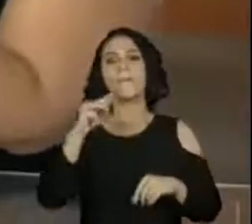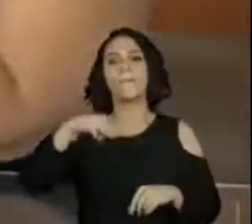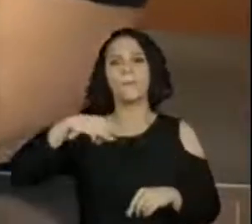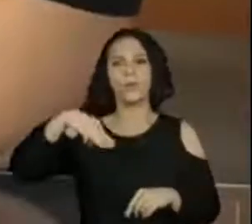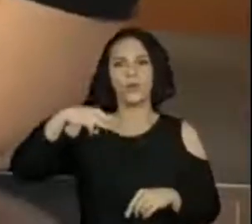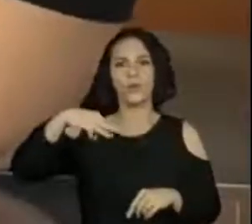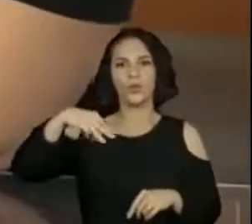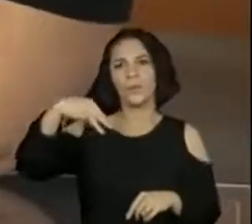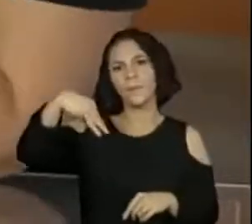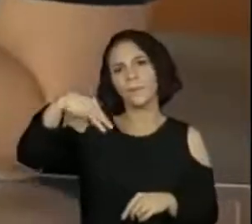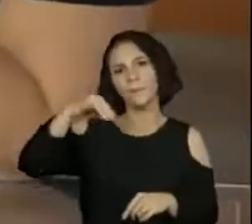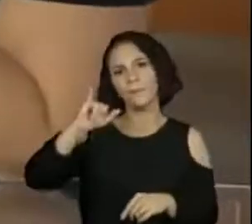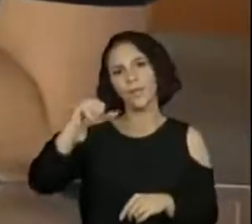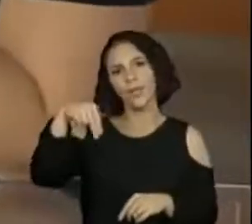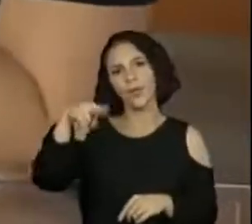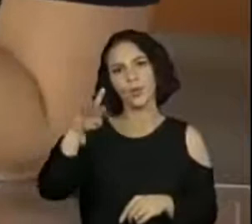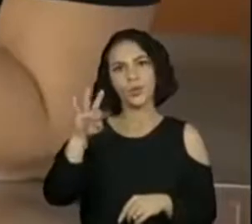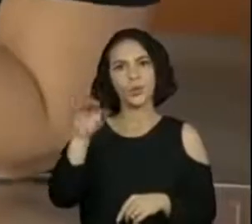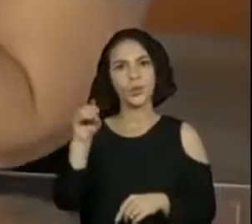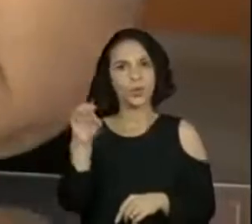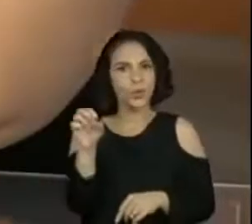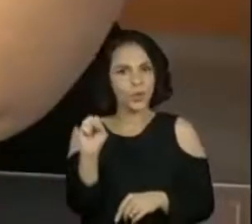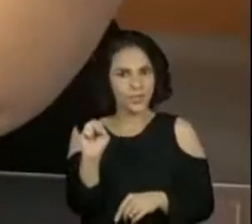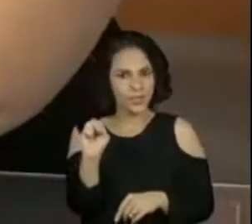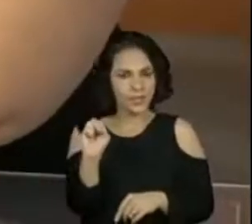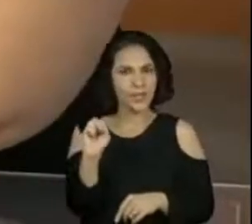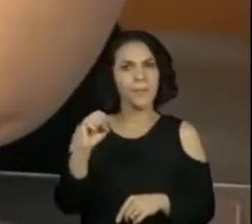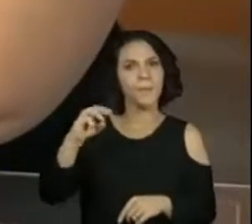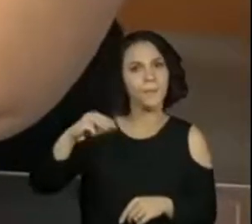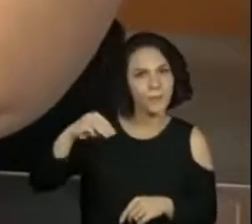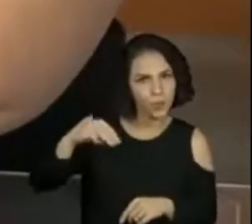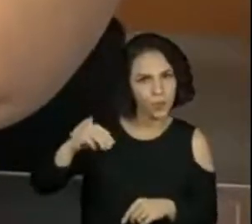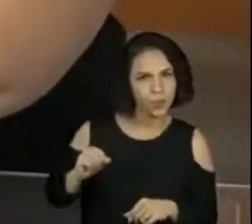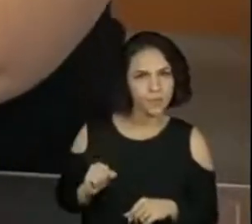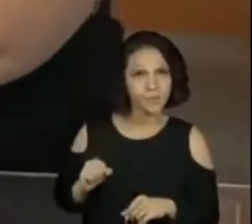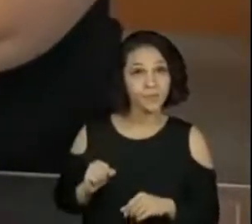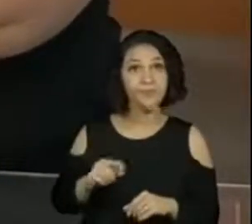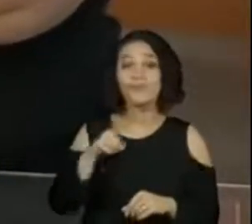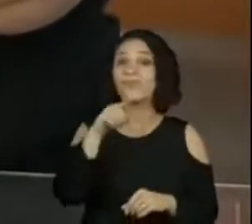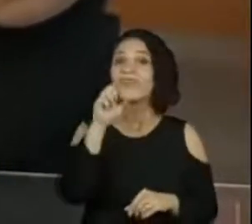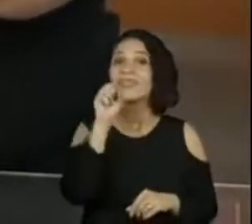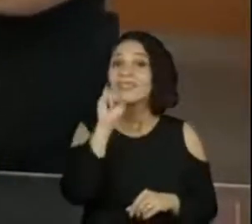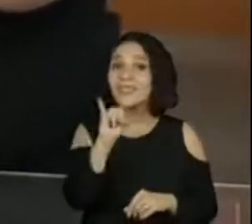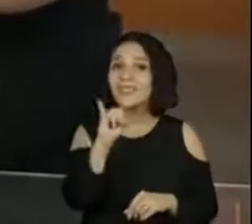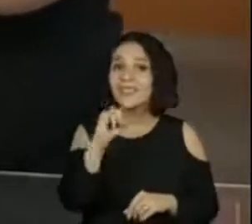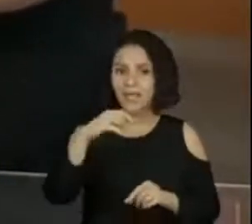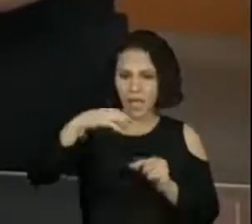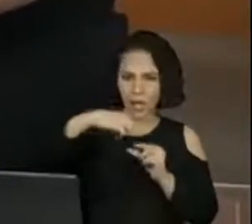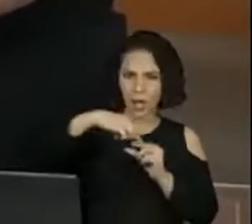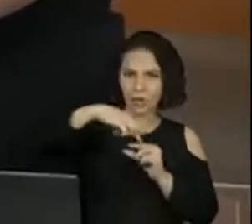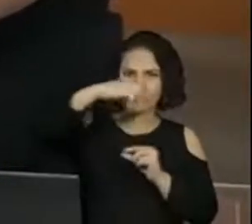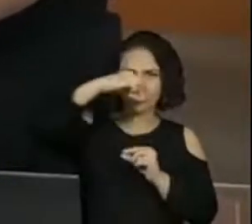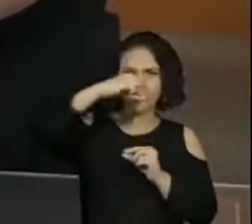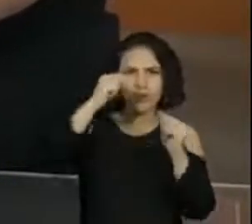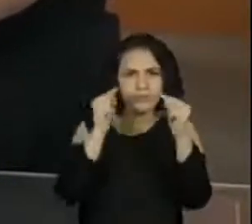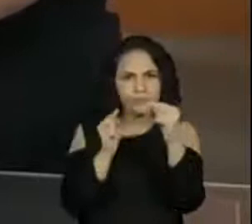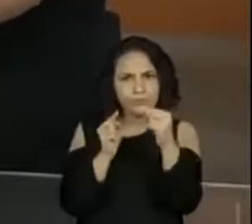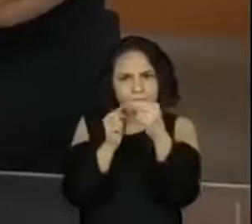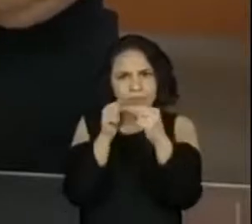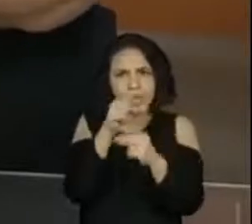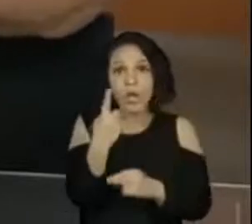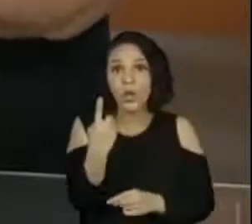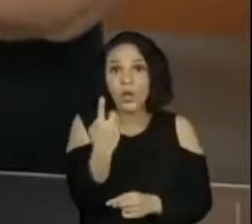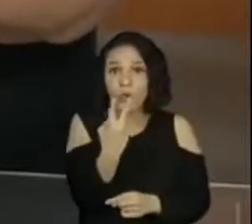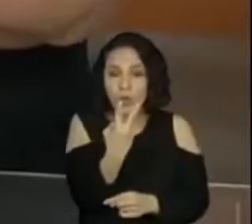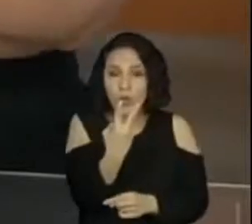minutos. Aponta os minutos. Quando o ponteiro maior está apontado na direção do 12, é